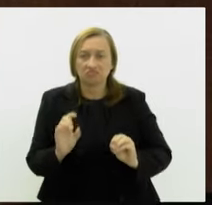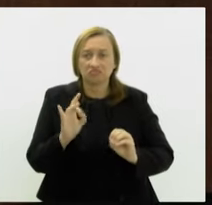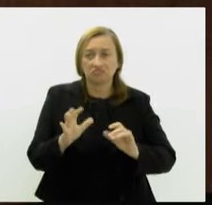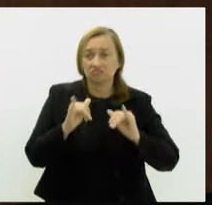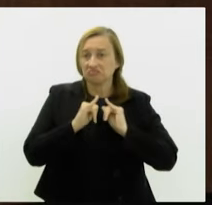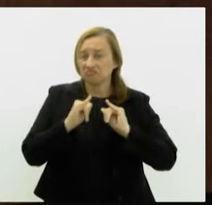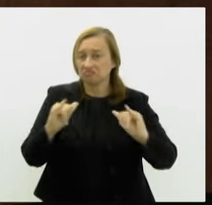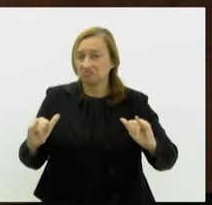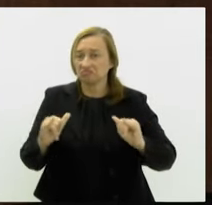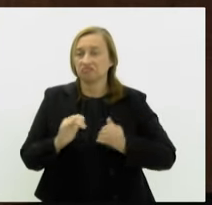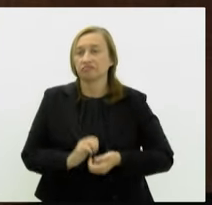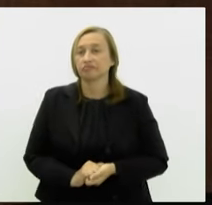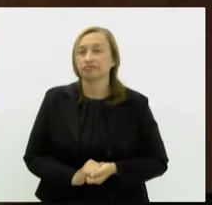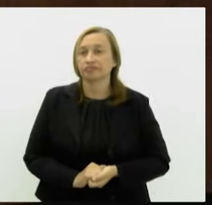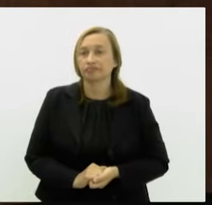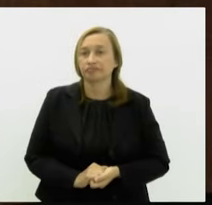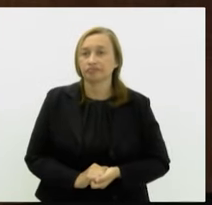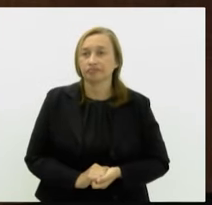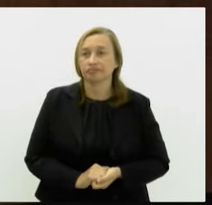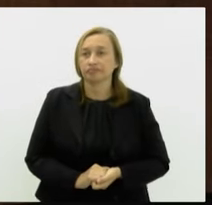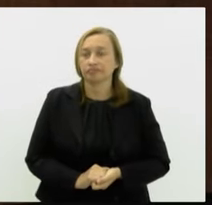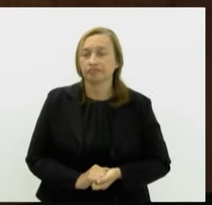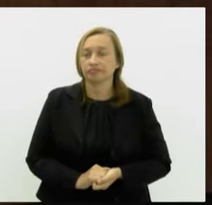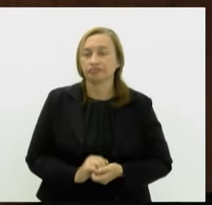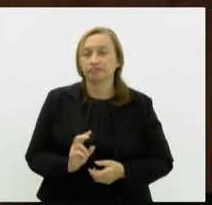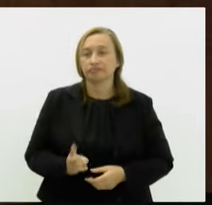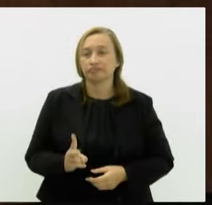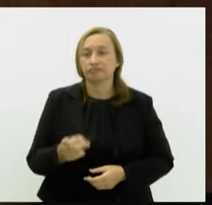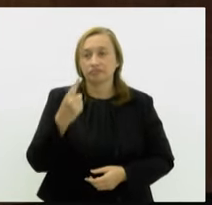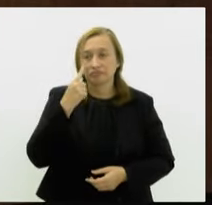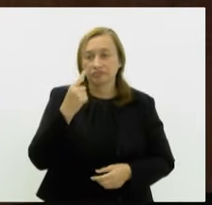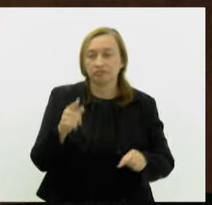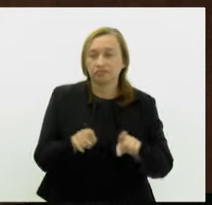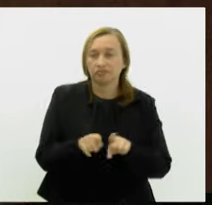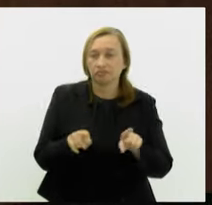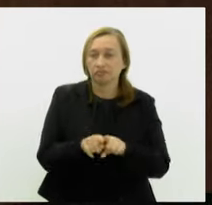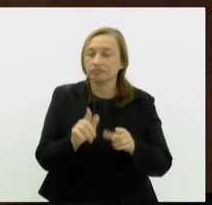informação. E assim por diante, eu vejo também